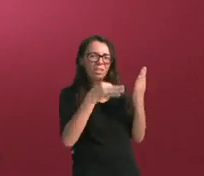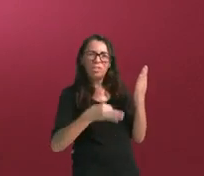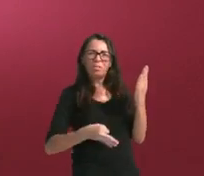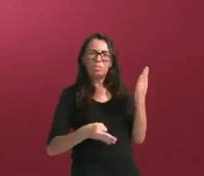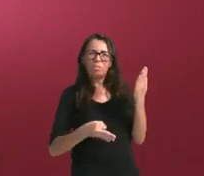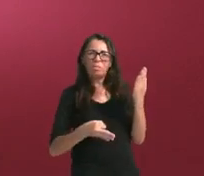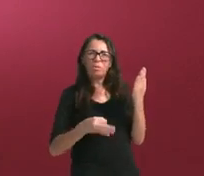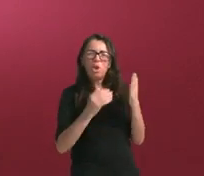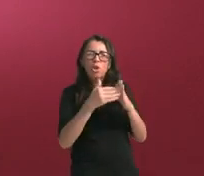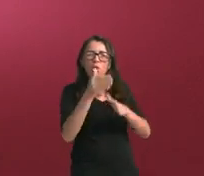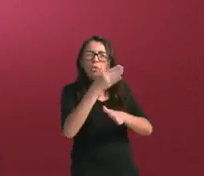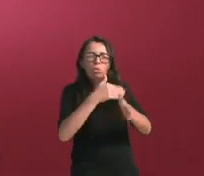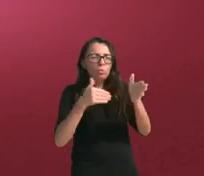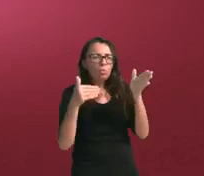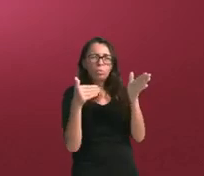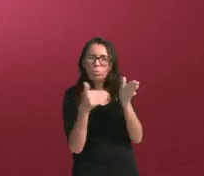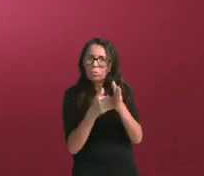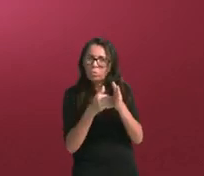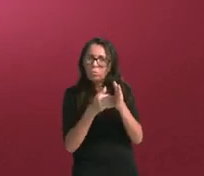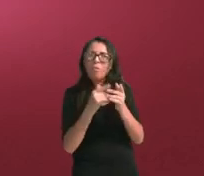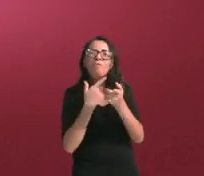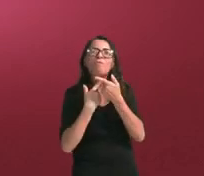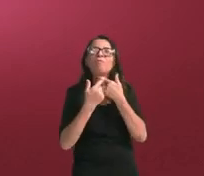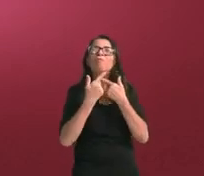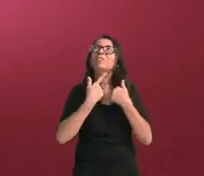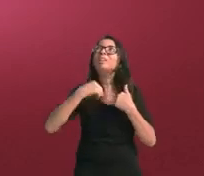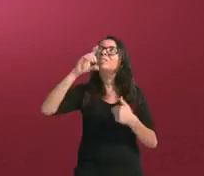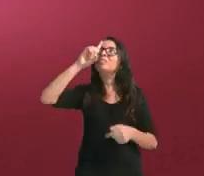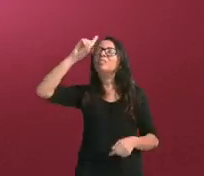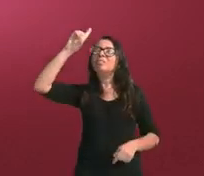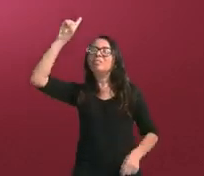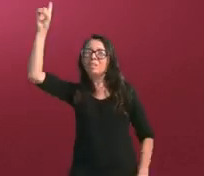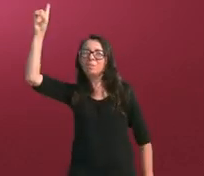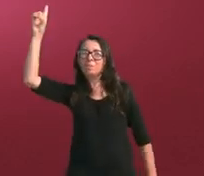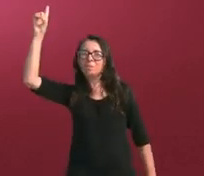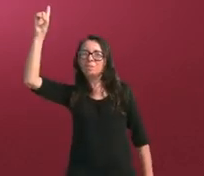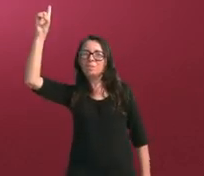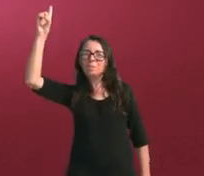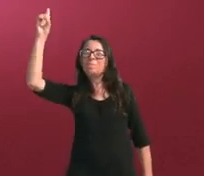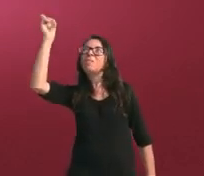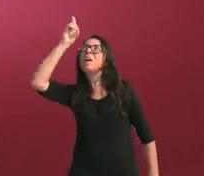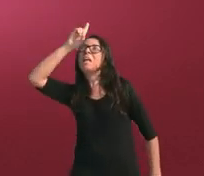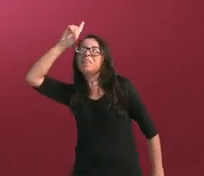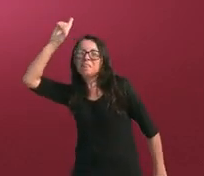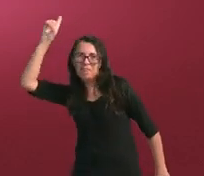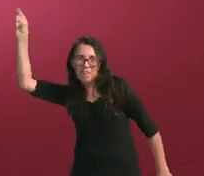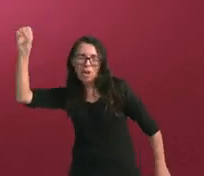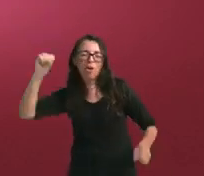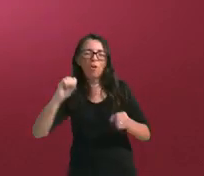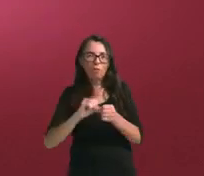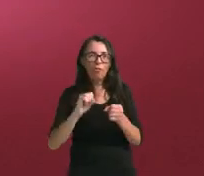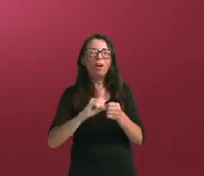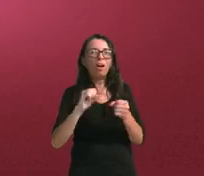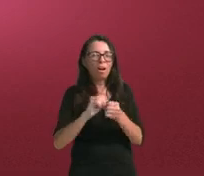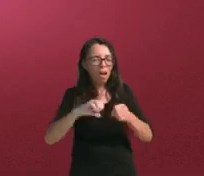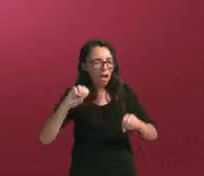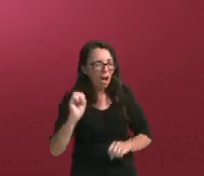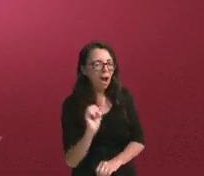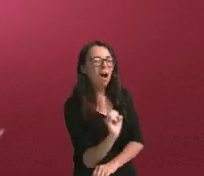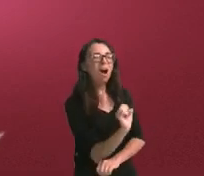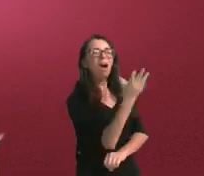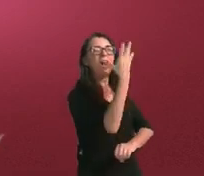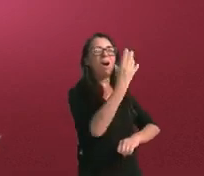E Moisés e aqueles que estavam ao redor vieram a conhecer Deus mais claramente